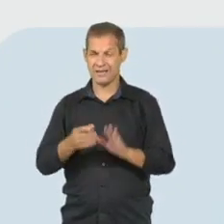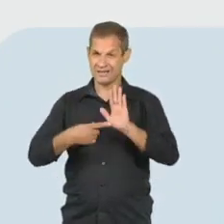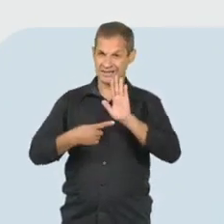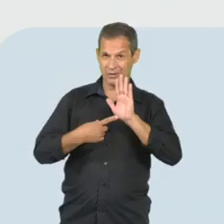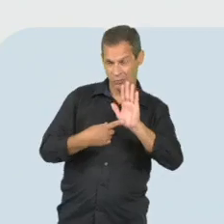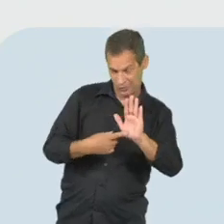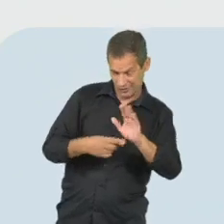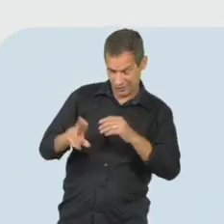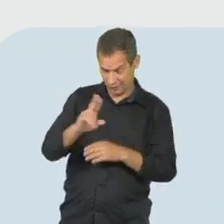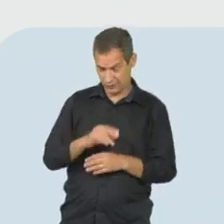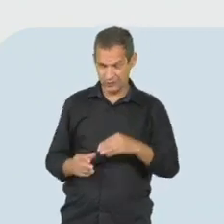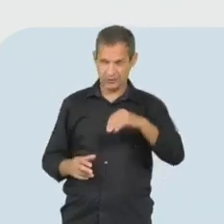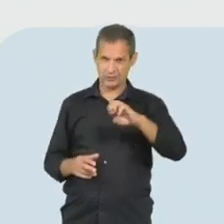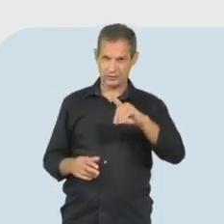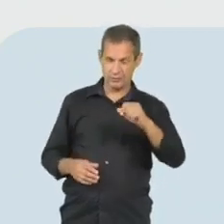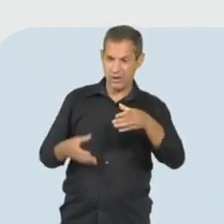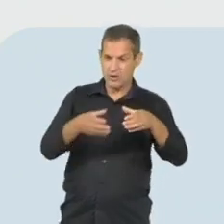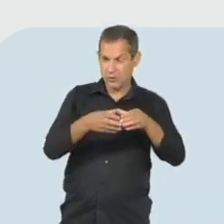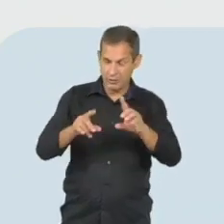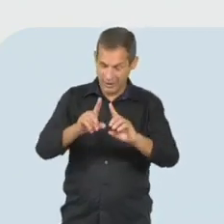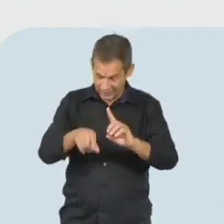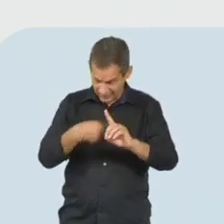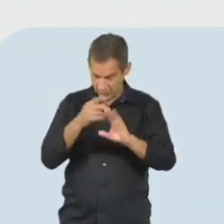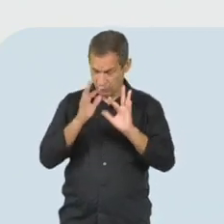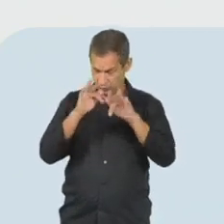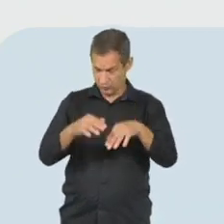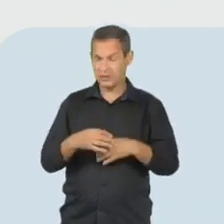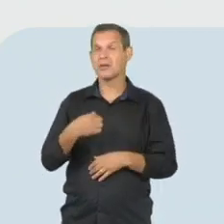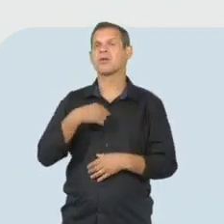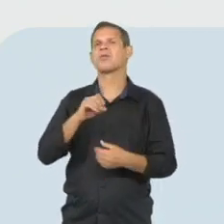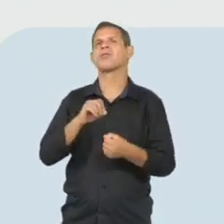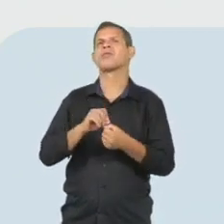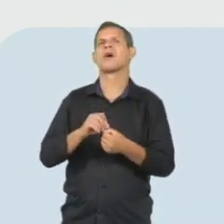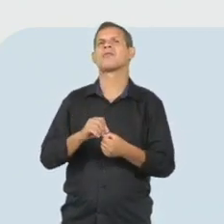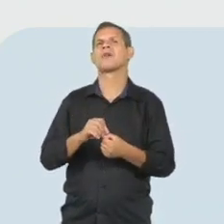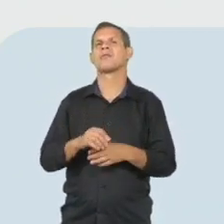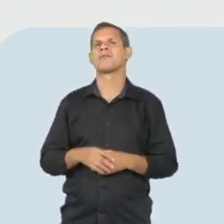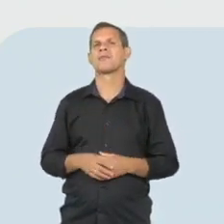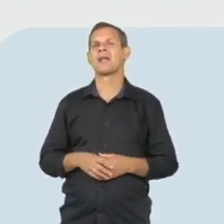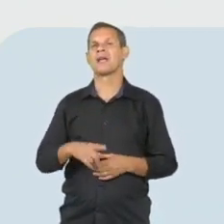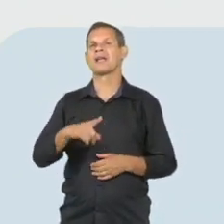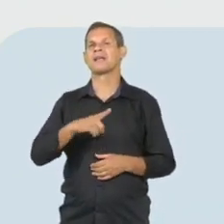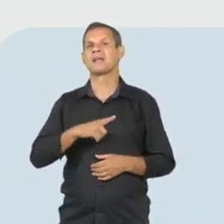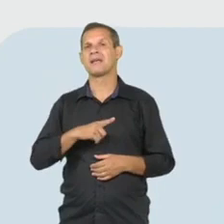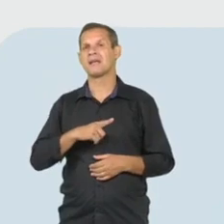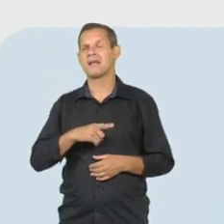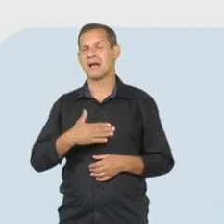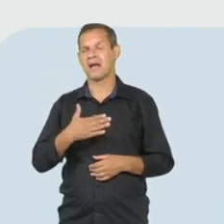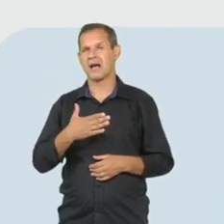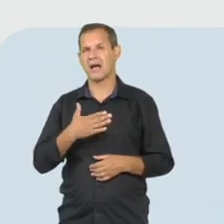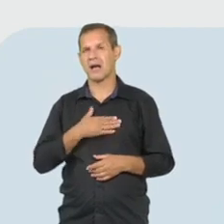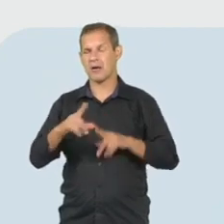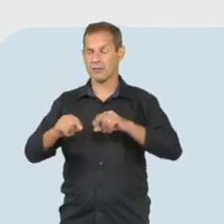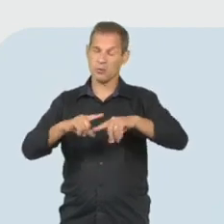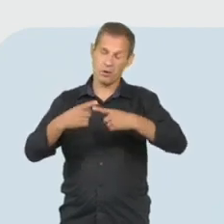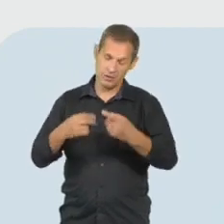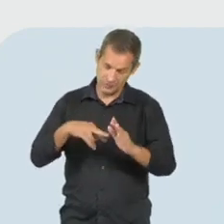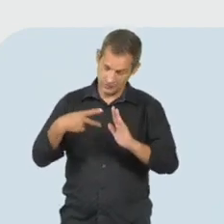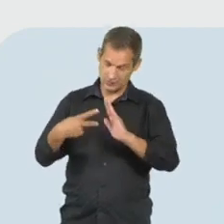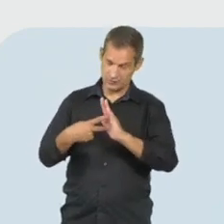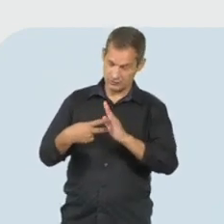amostra, utilizando a média de conjuntos, e depois lá no final, o que eu vou fazer? Tomar a minha decisão. Quer dizer que